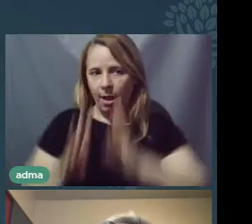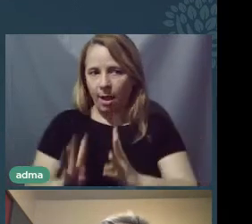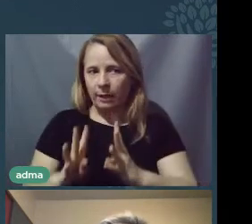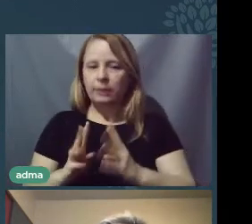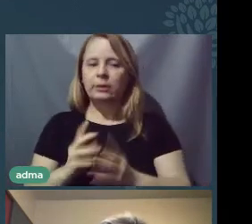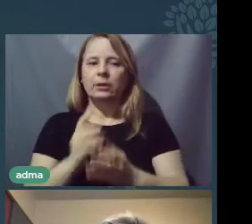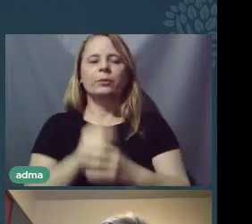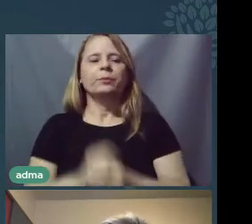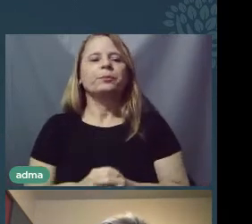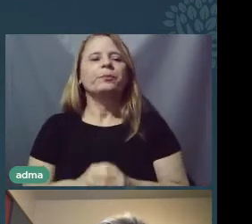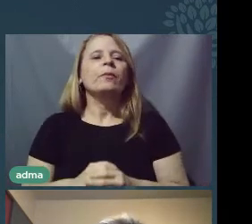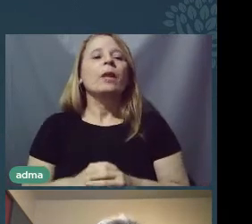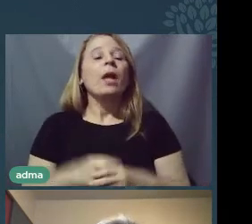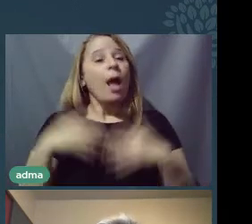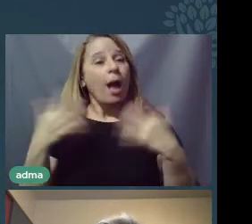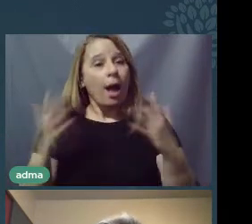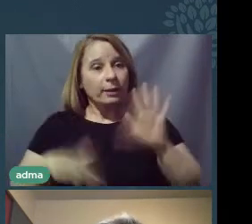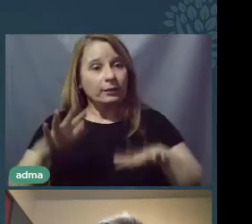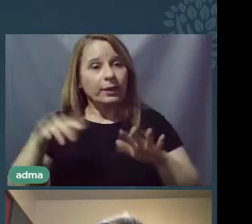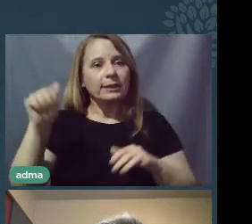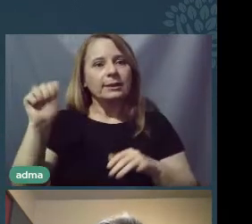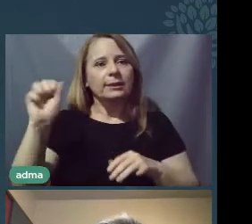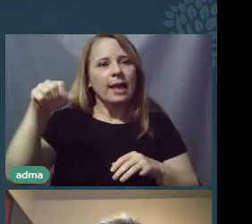mais leves a moderados